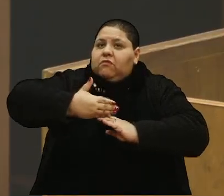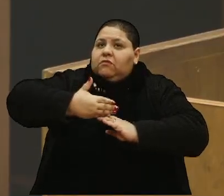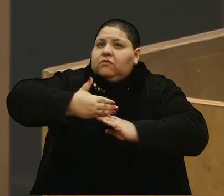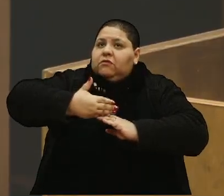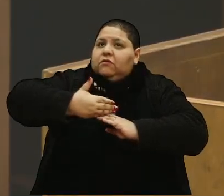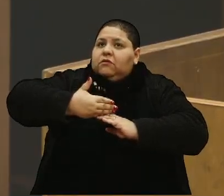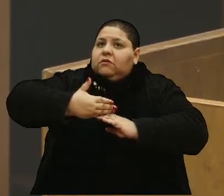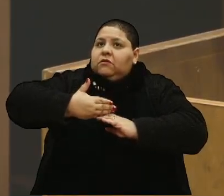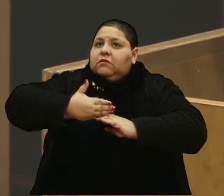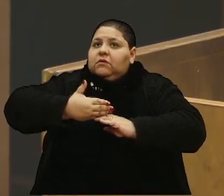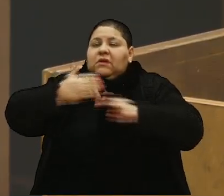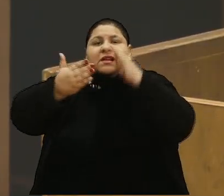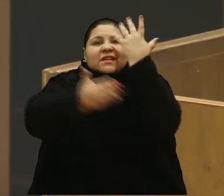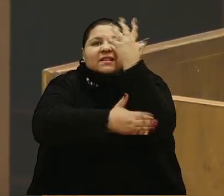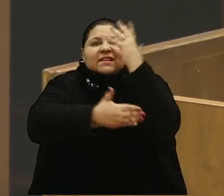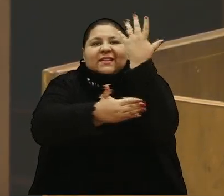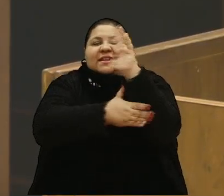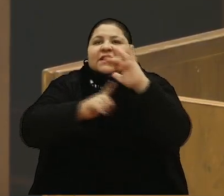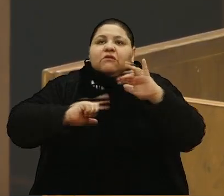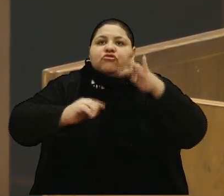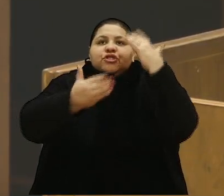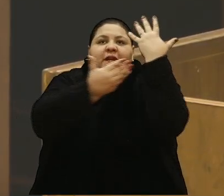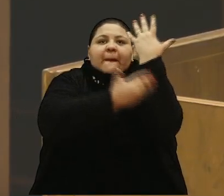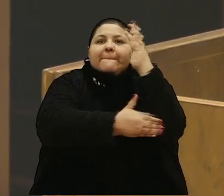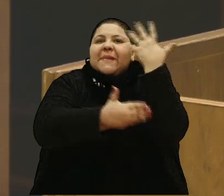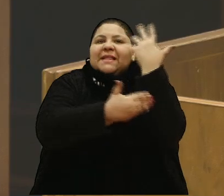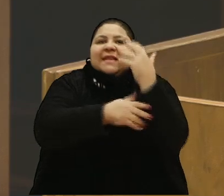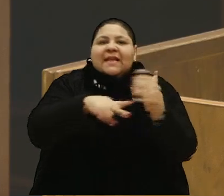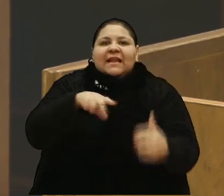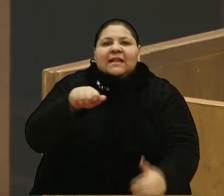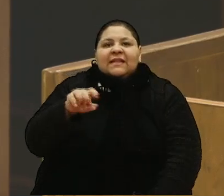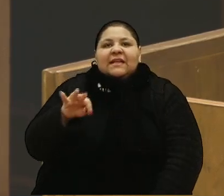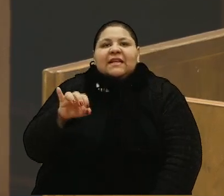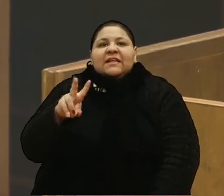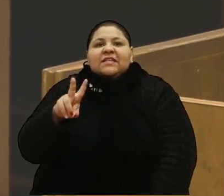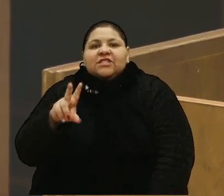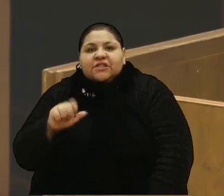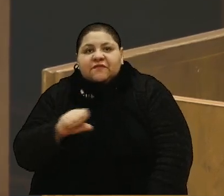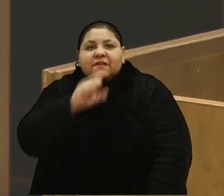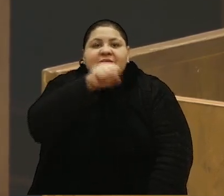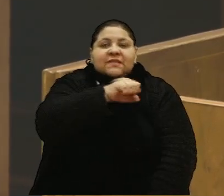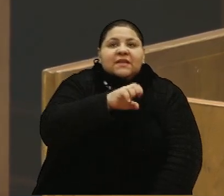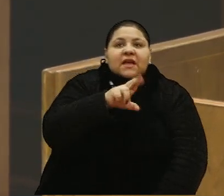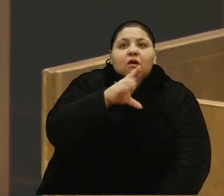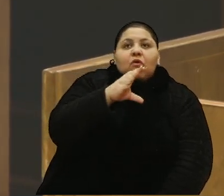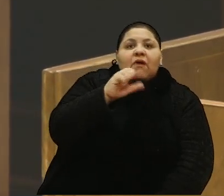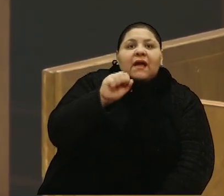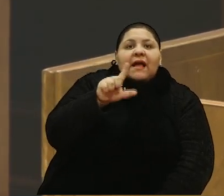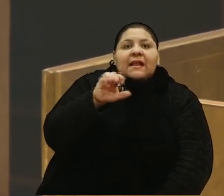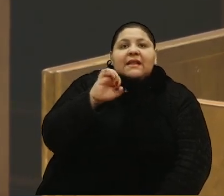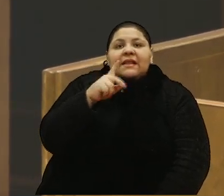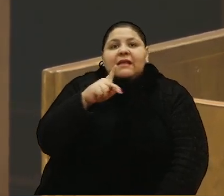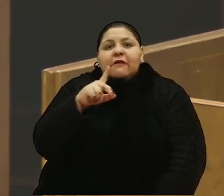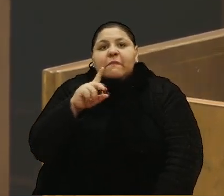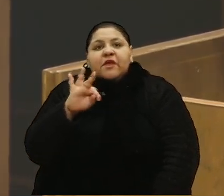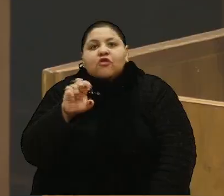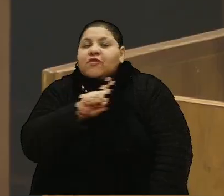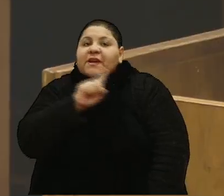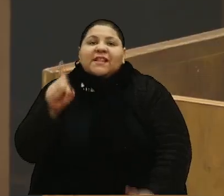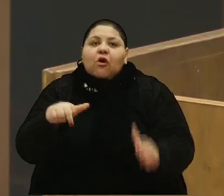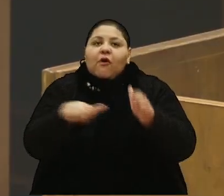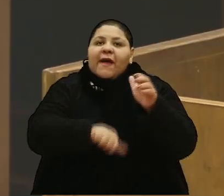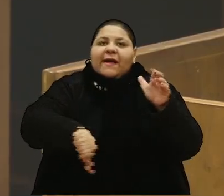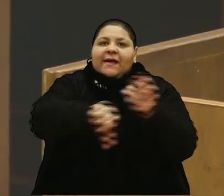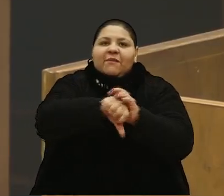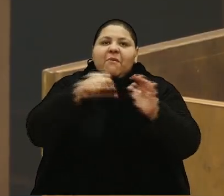lá no Monte de Lenha não tinha madeira nativa, era madeira de eucalipto, que não é crime ambiental, meu presidente. Madeira de eucalipto não é